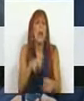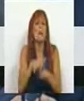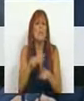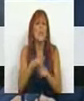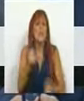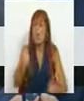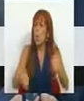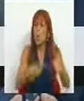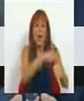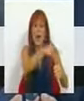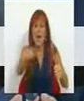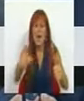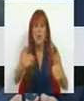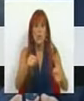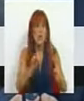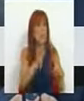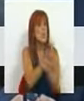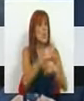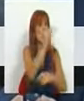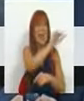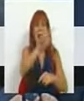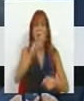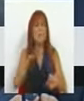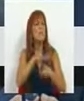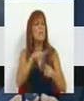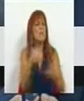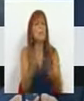sobre a concorrência, sobre o resto do setor bancário?